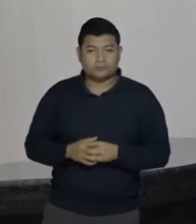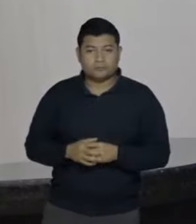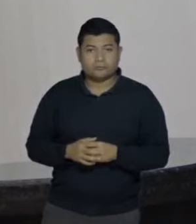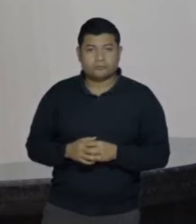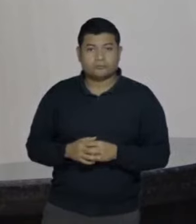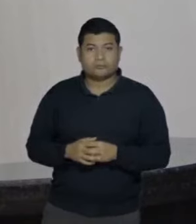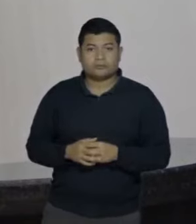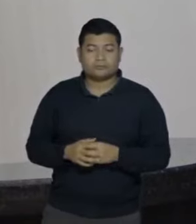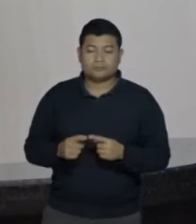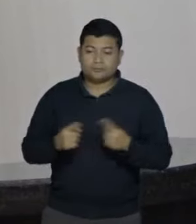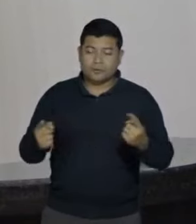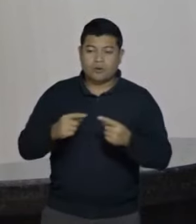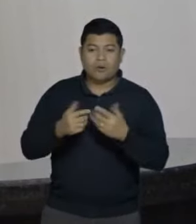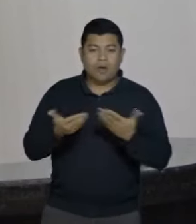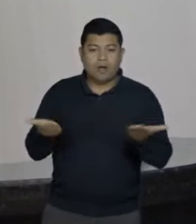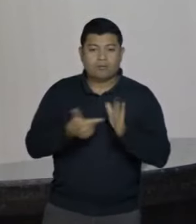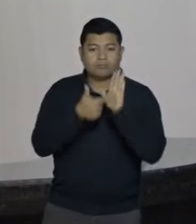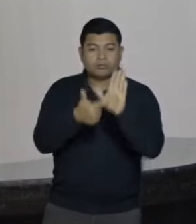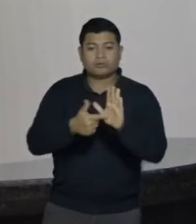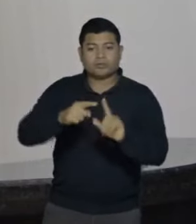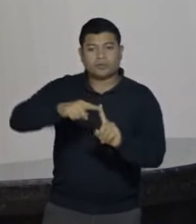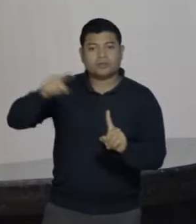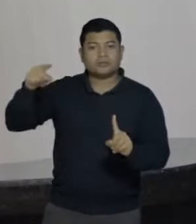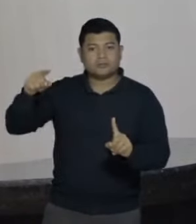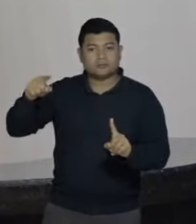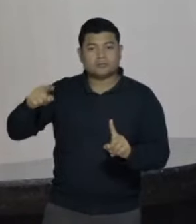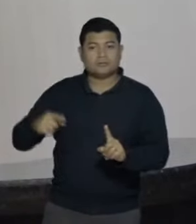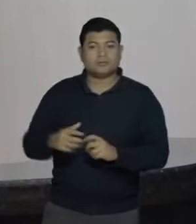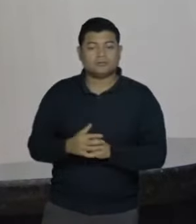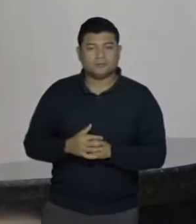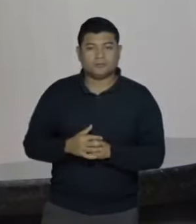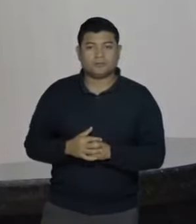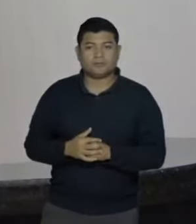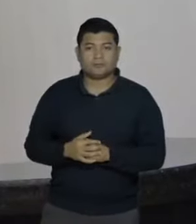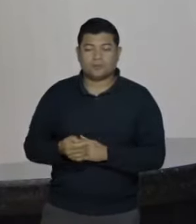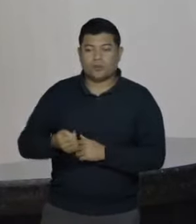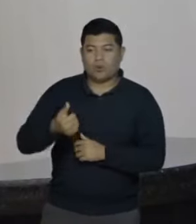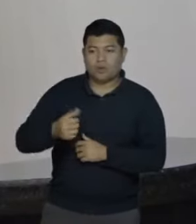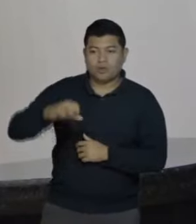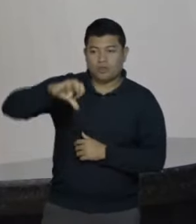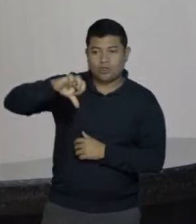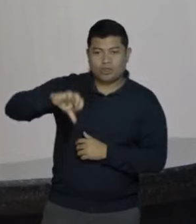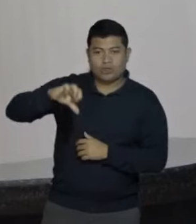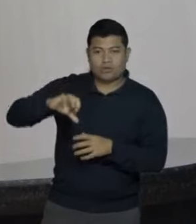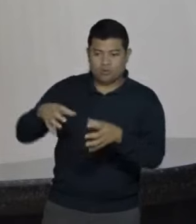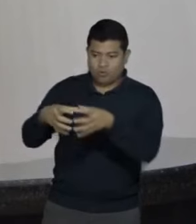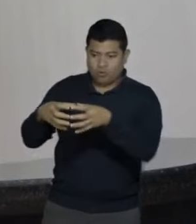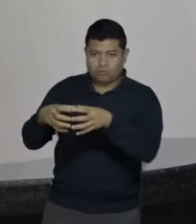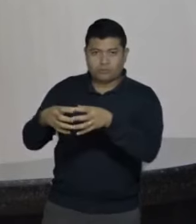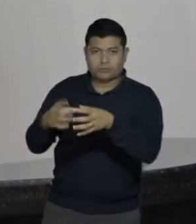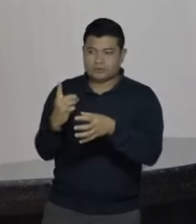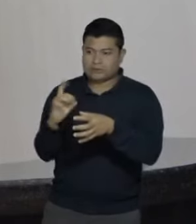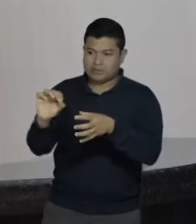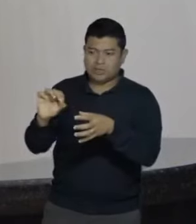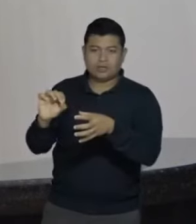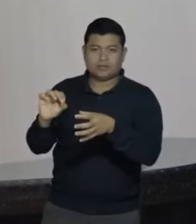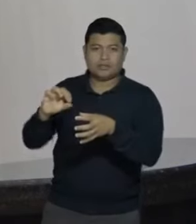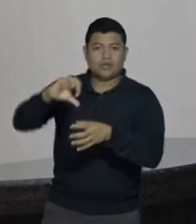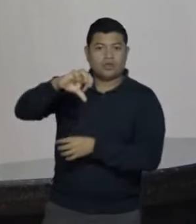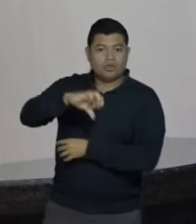aos números quase 9 de cada 10